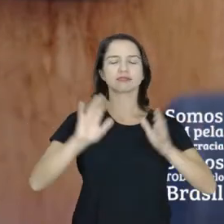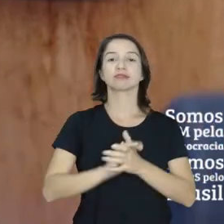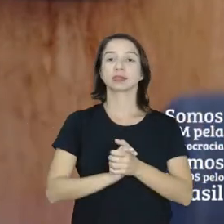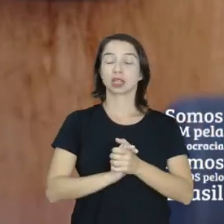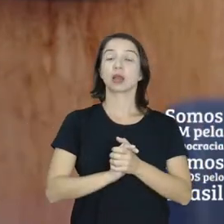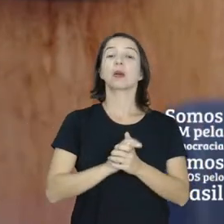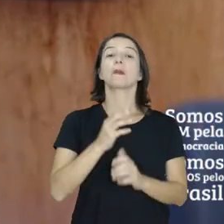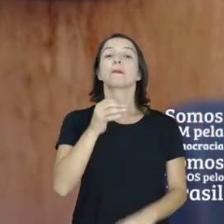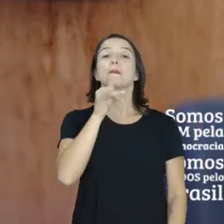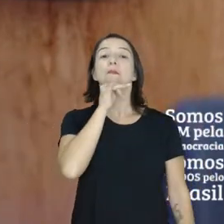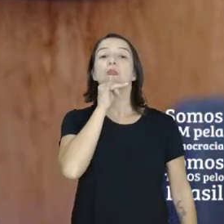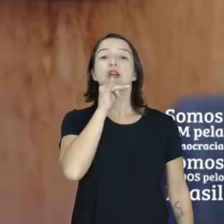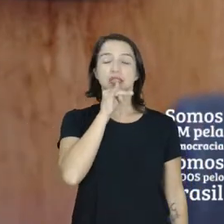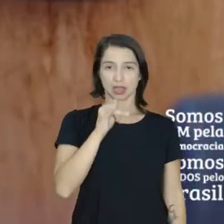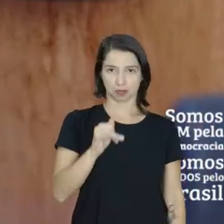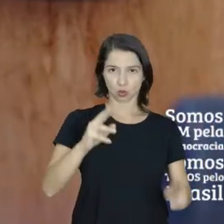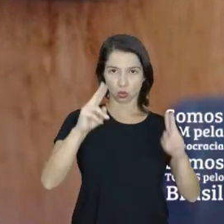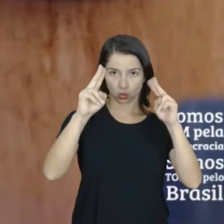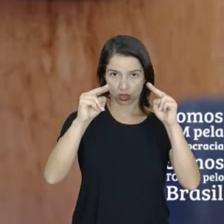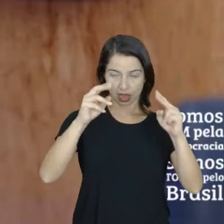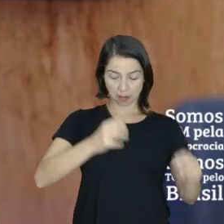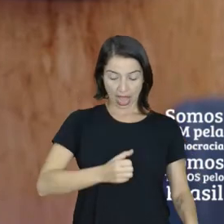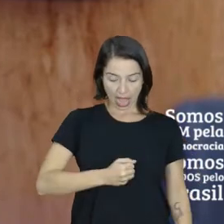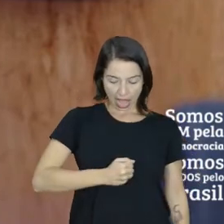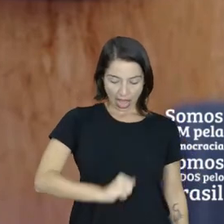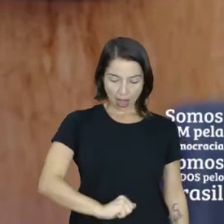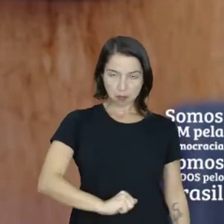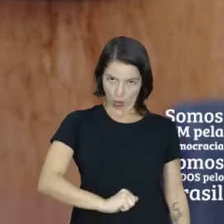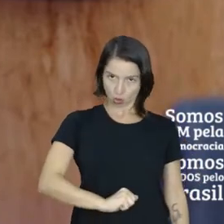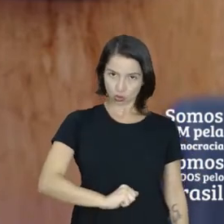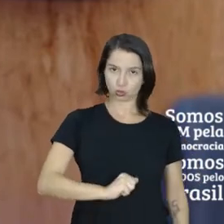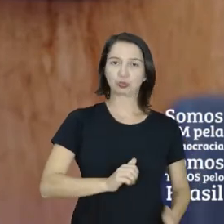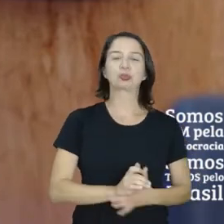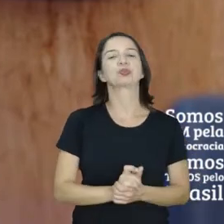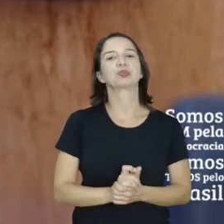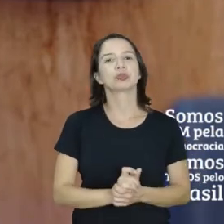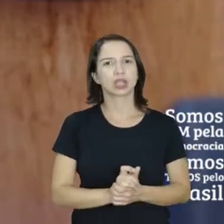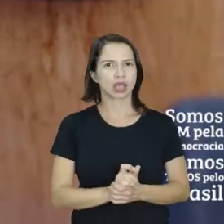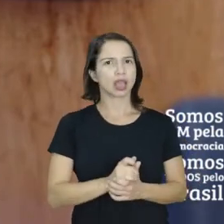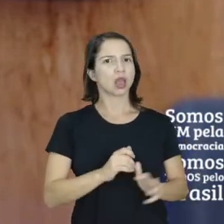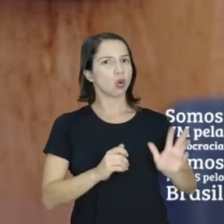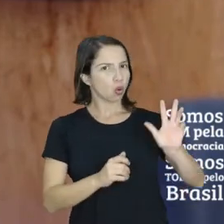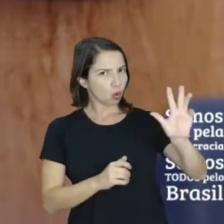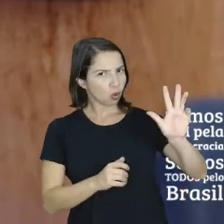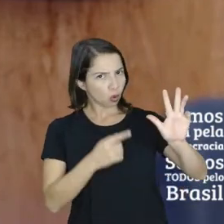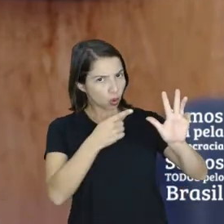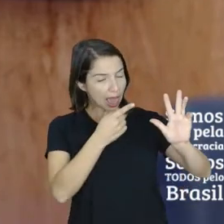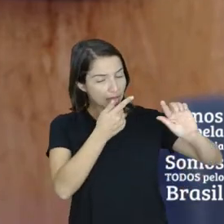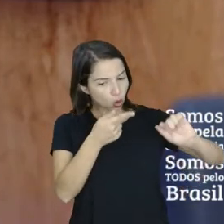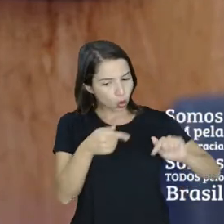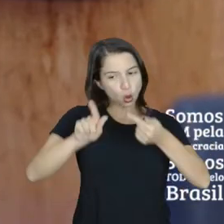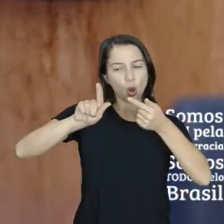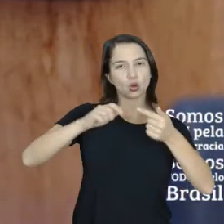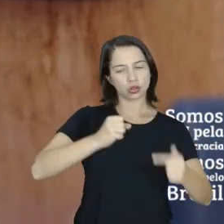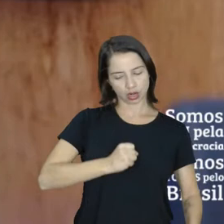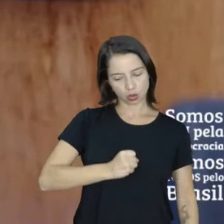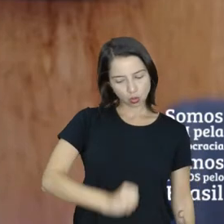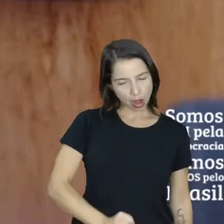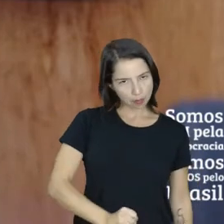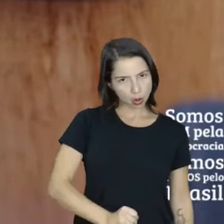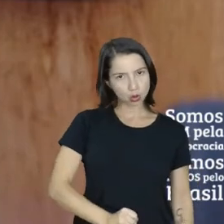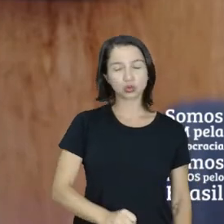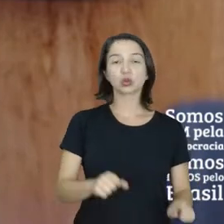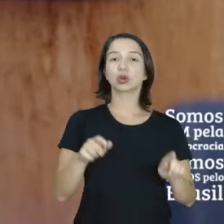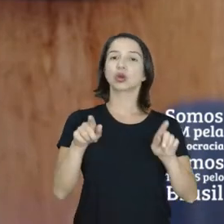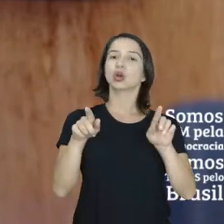foi presidente 8 anos, não mudou lei nenhuma. Nenhuma. O que é dever